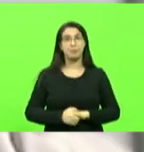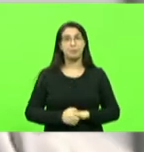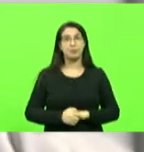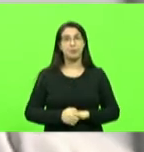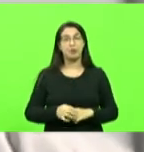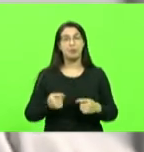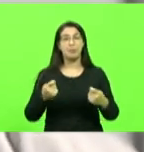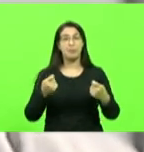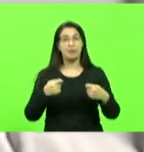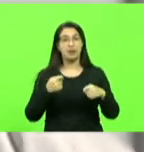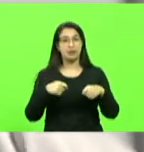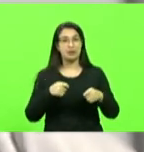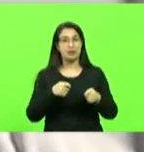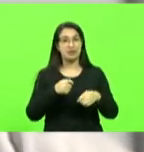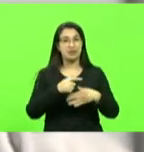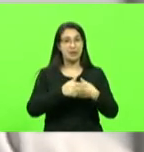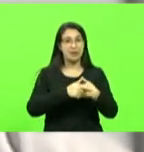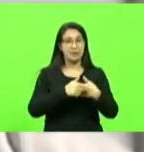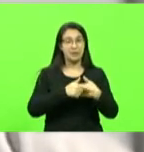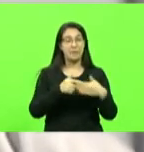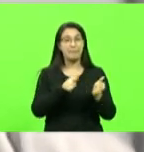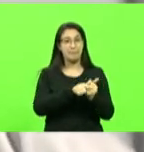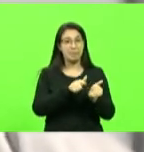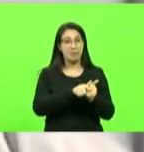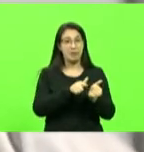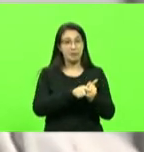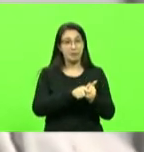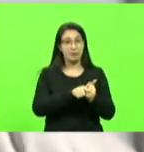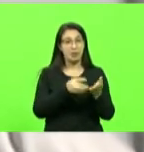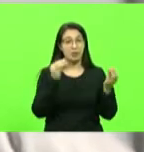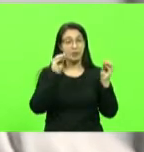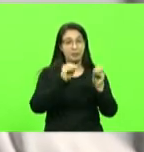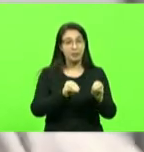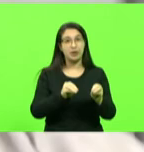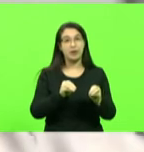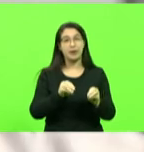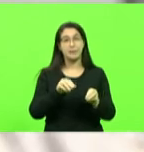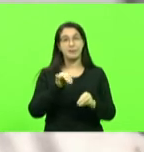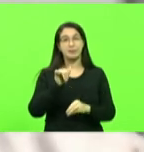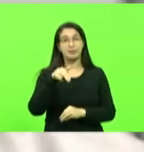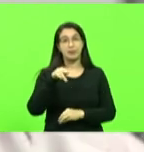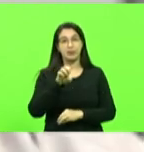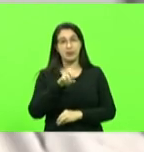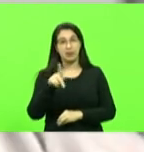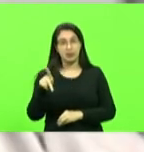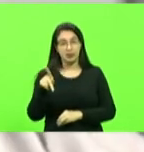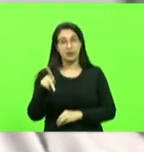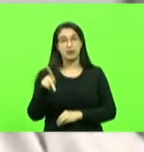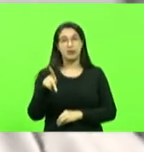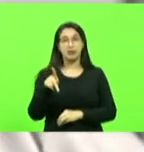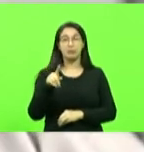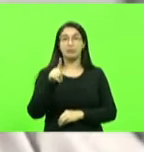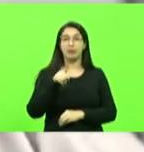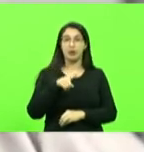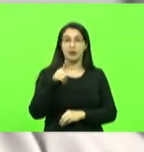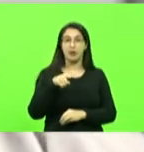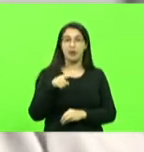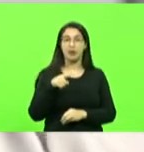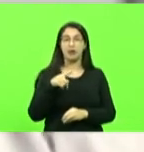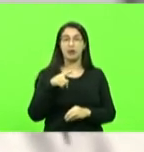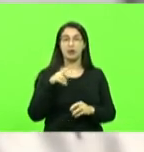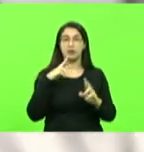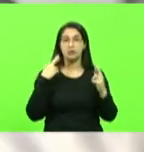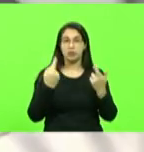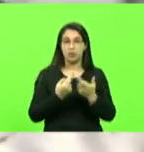do papel. Foi implantado o NUNEP, que é o Núcleo Nacional de Educação Permanente, que vem se reunindo trimestralmente e deve